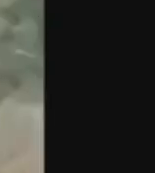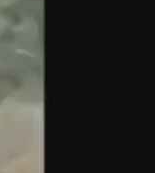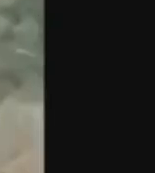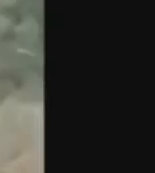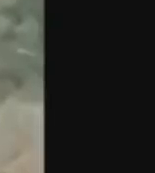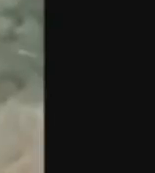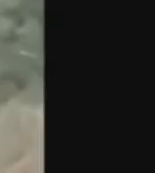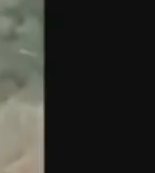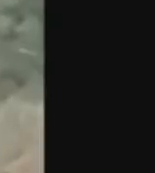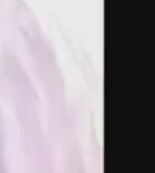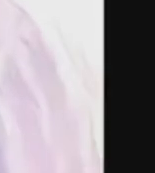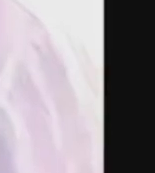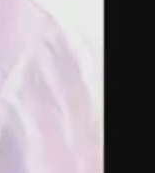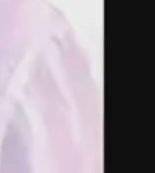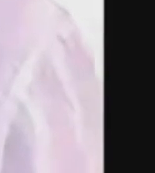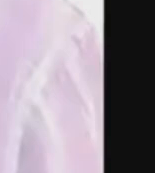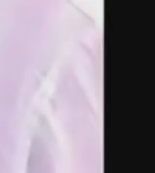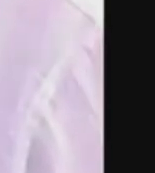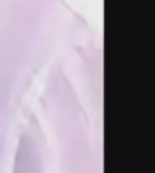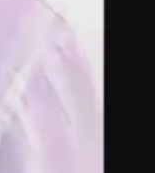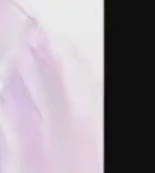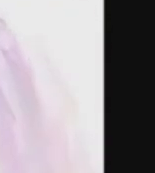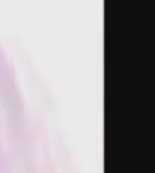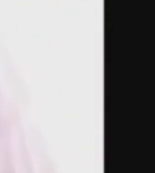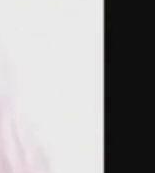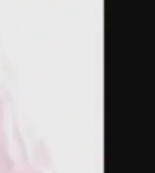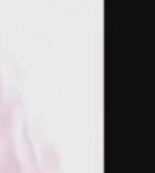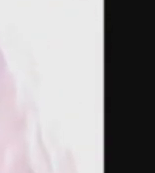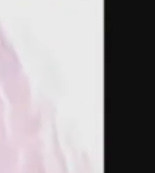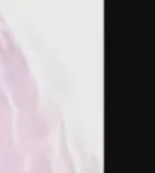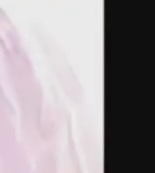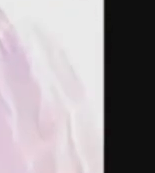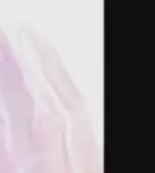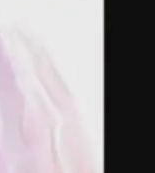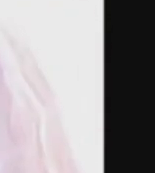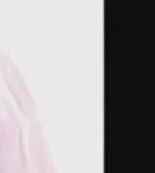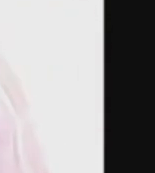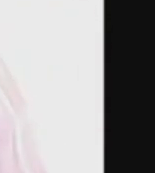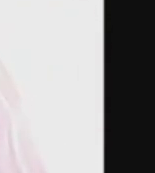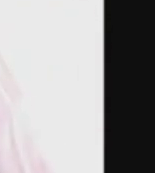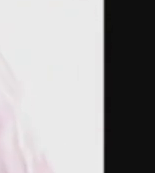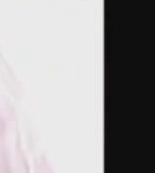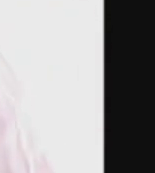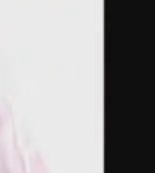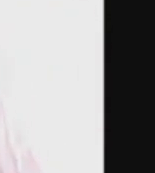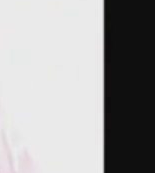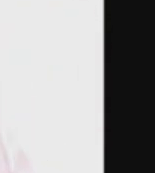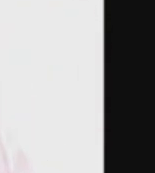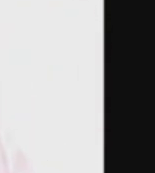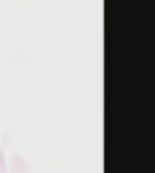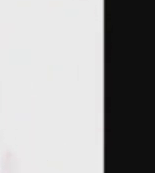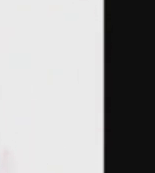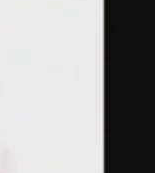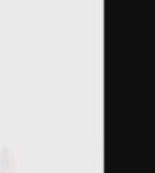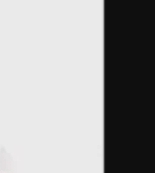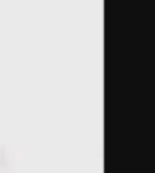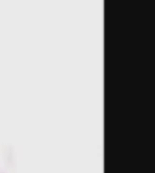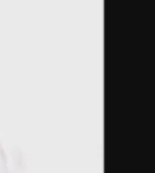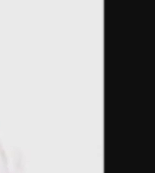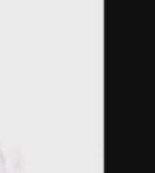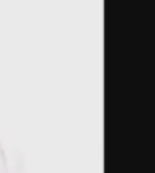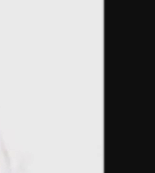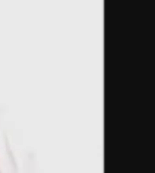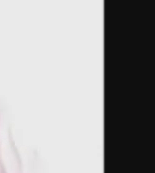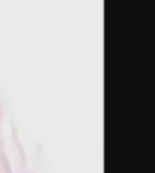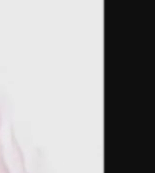levar gato por lebre. O consumidor, isoladamente, vai ter uma dificuldade enorme de identificar o pescado quando ele está processado,